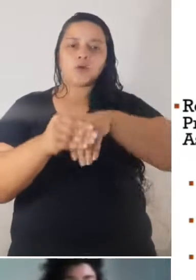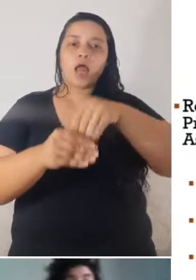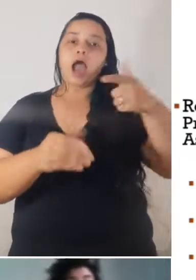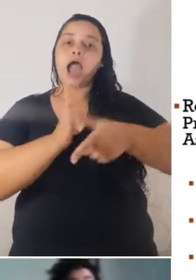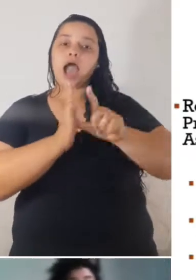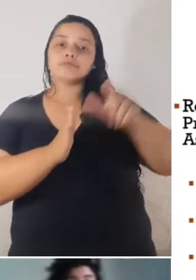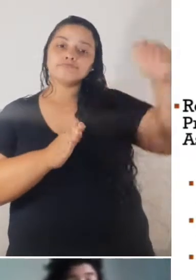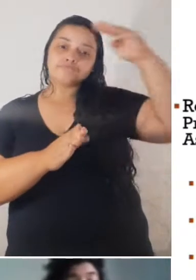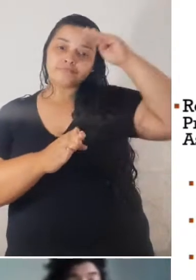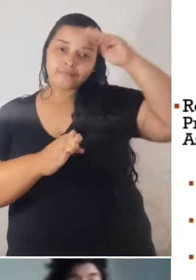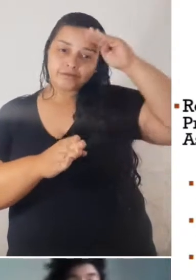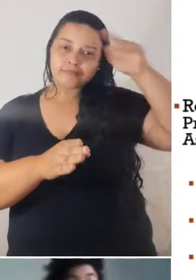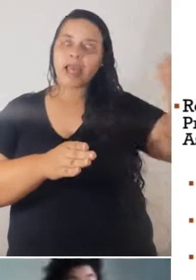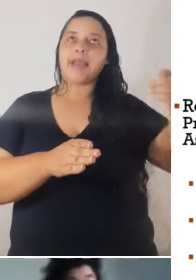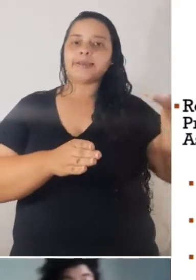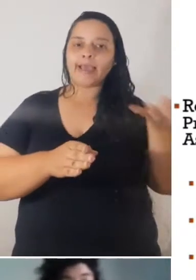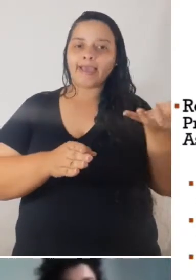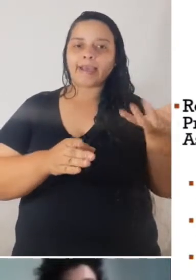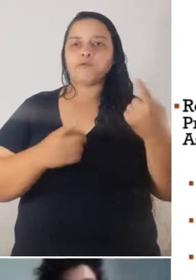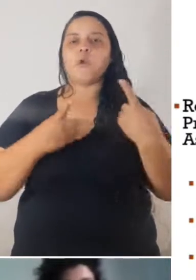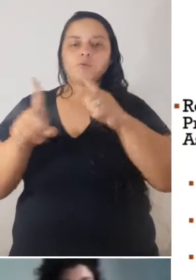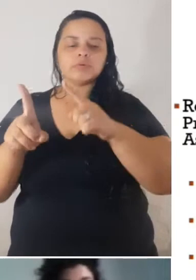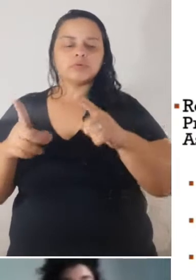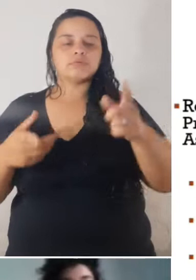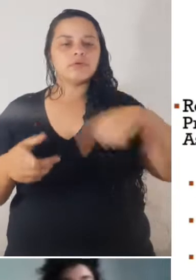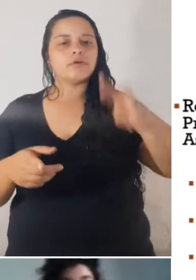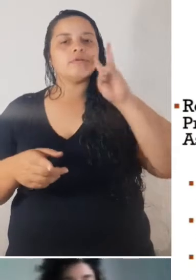tenentes. Ambos foram conquistas importantíssimas que